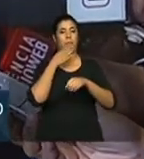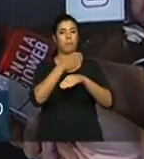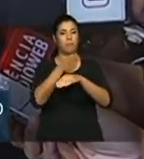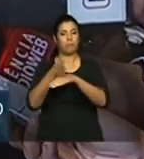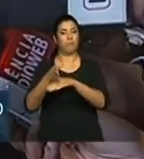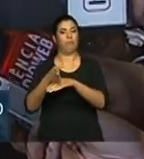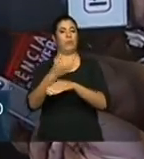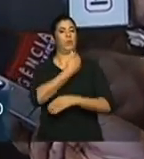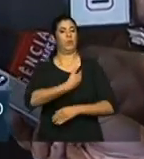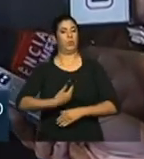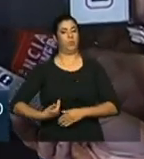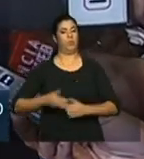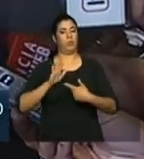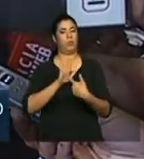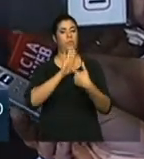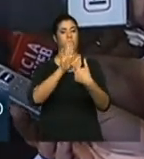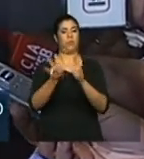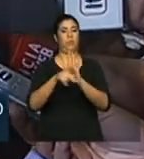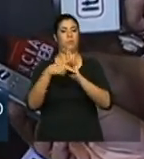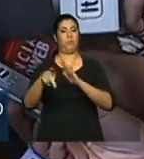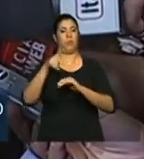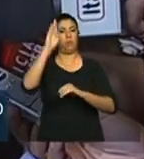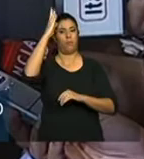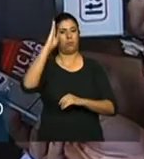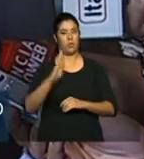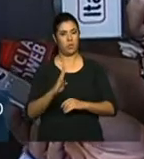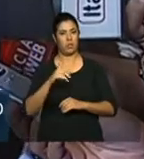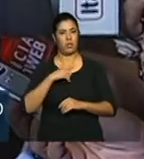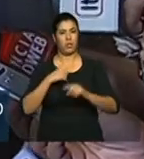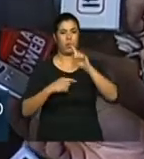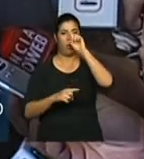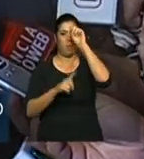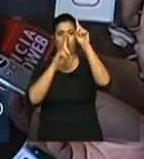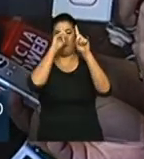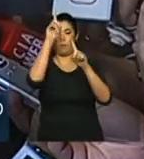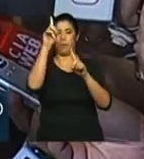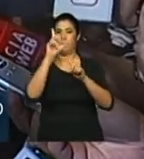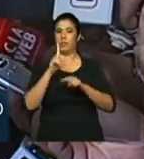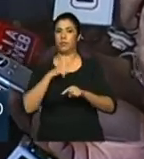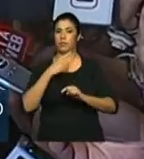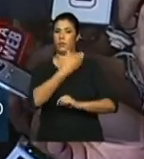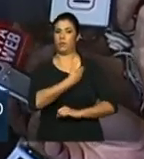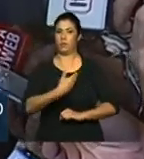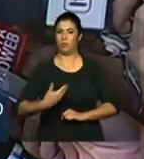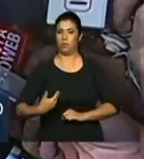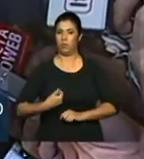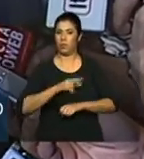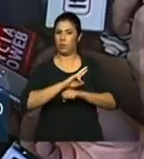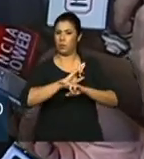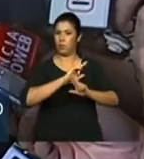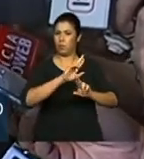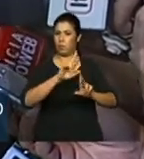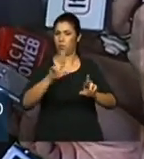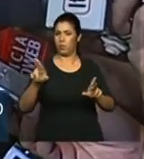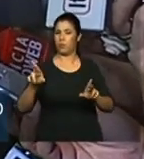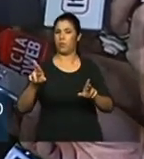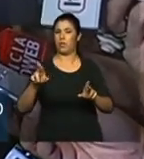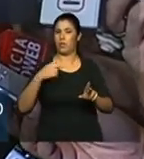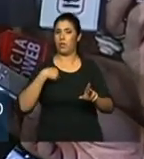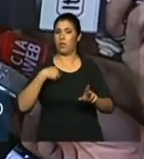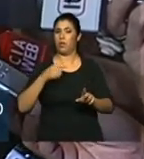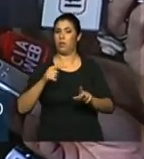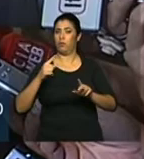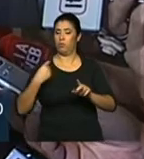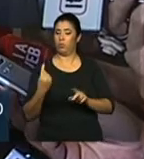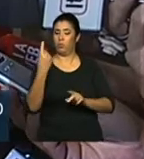que expressa o Brasil. Um governo democrático, um governo plural. Eu venho para